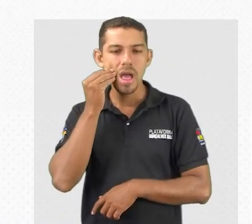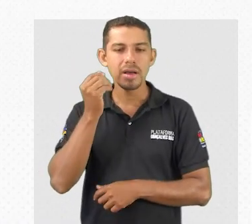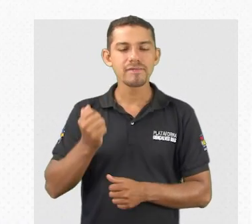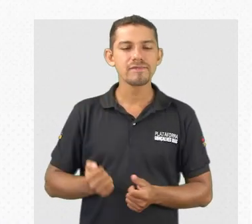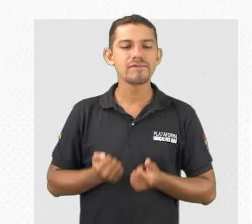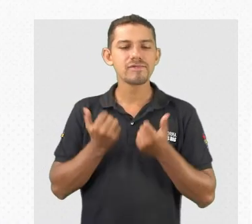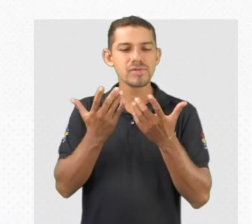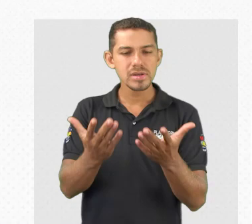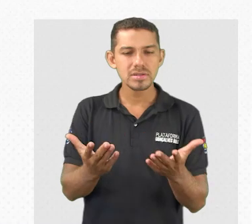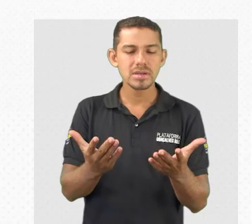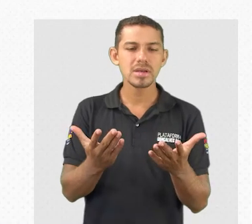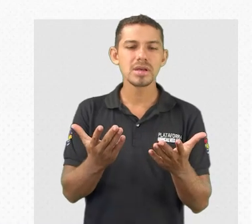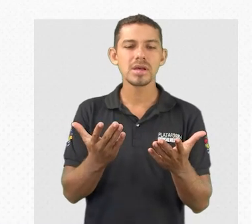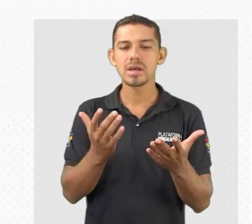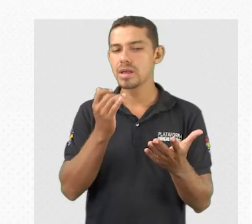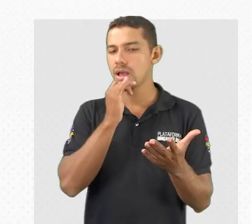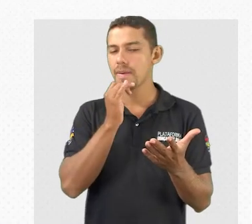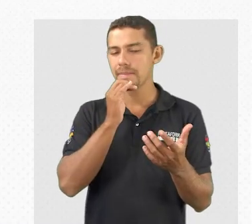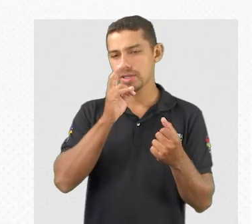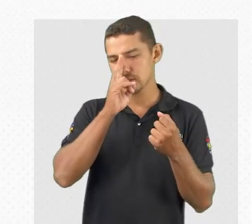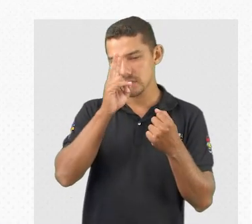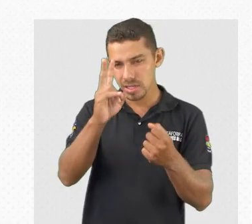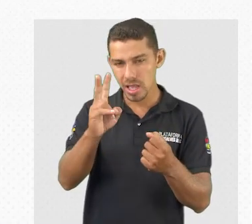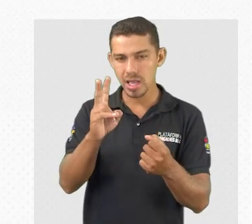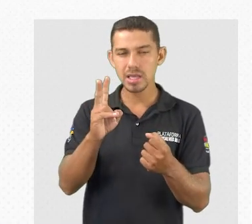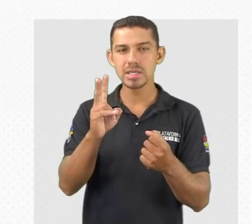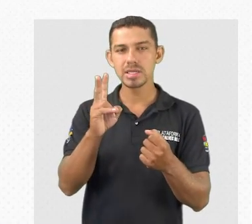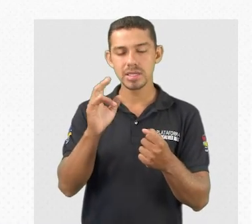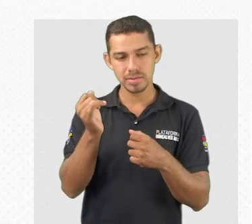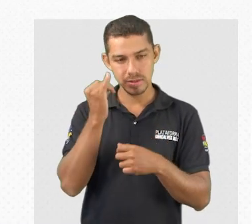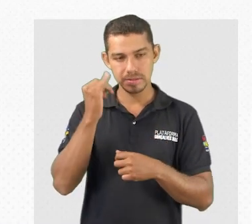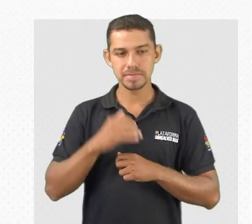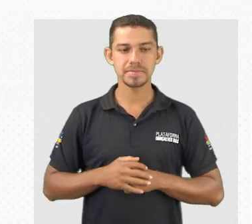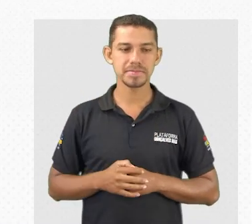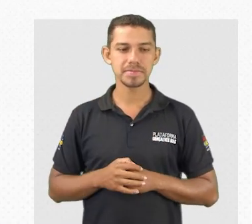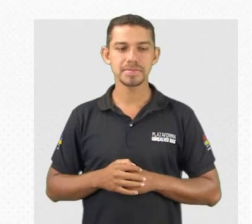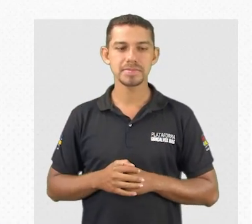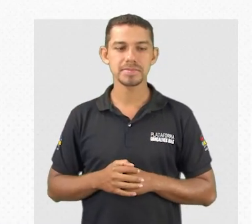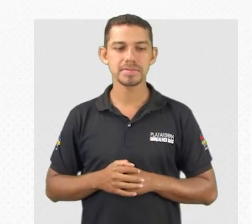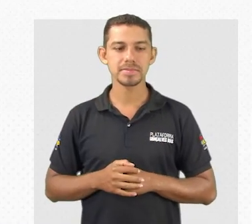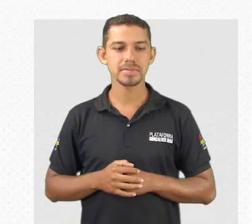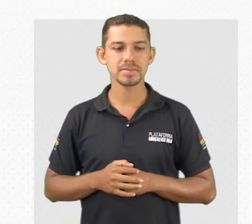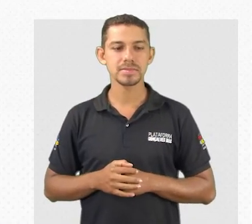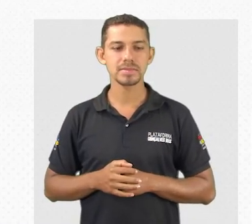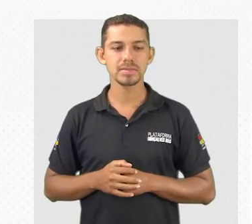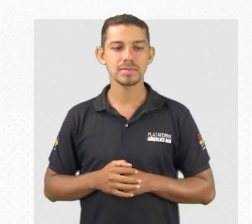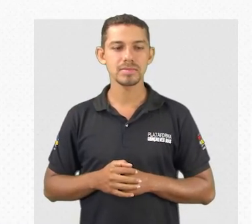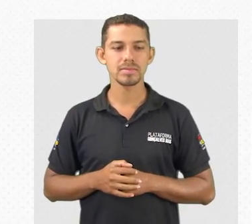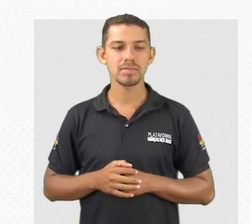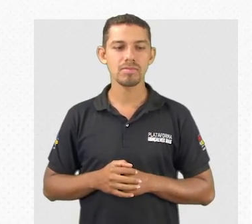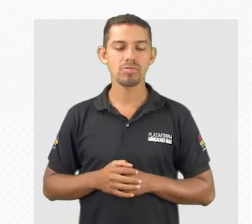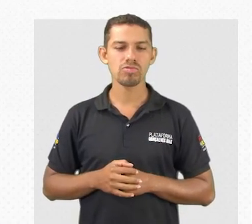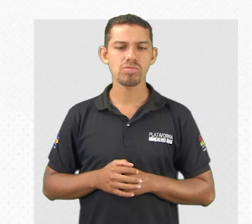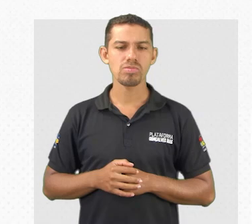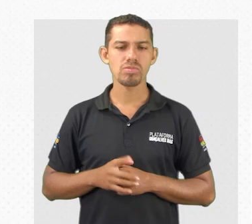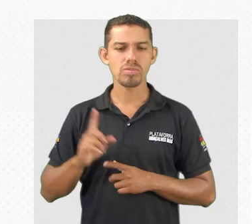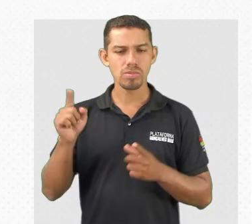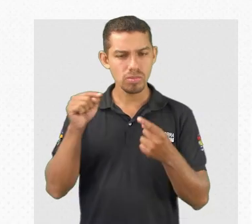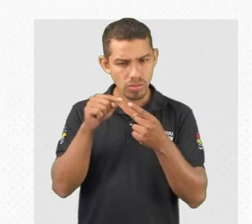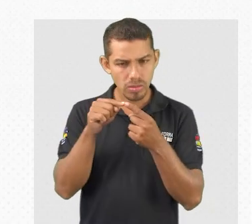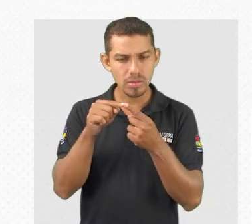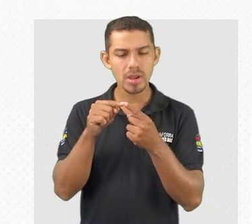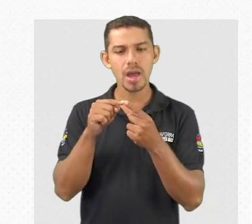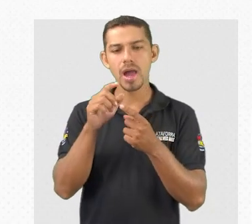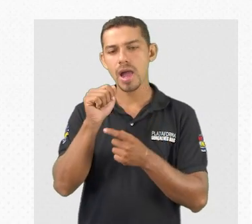de forma mais intensa, né, e mais efetiva. Bom, essas abordagens enfatizam a